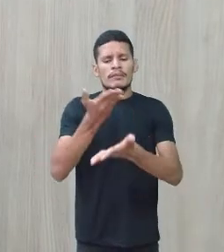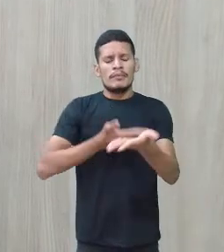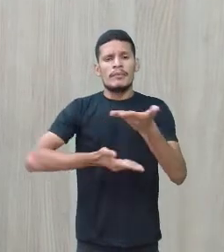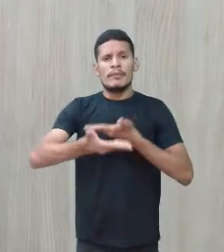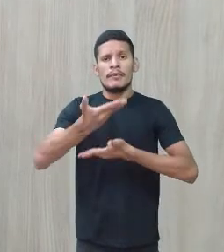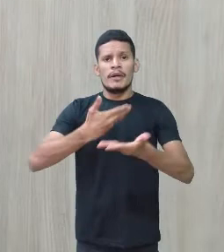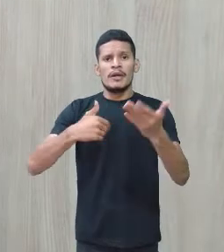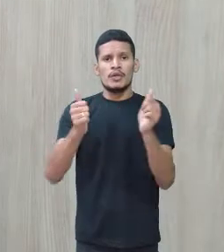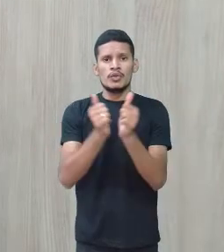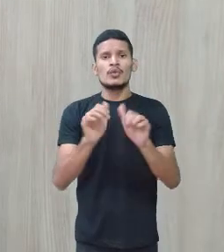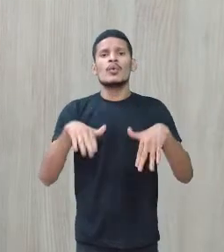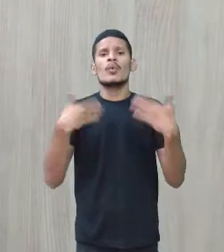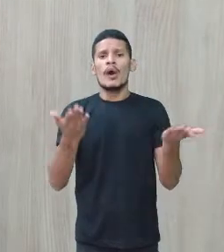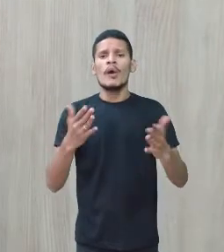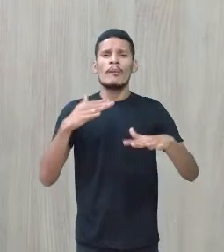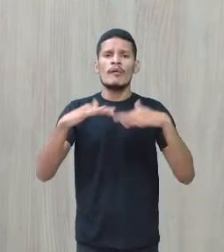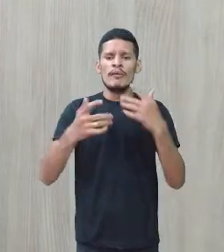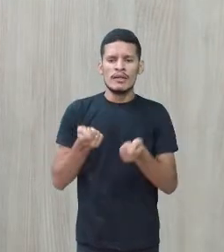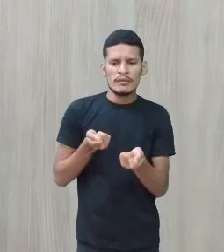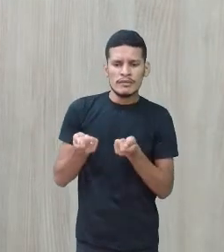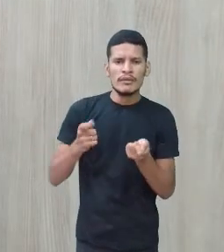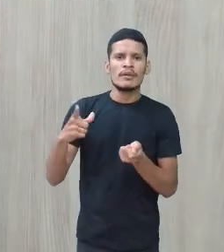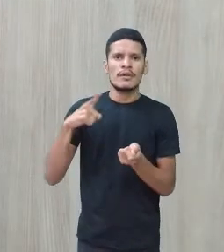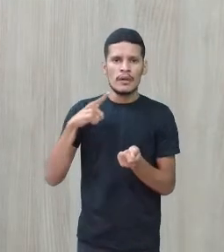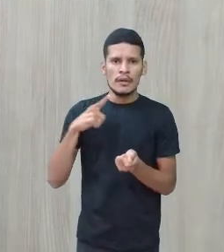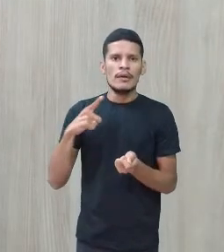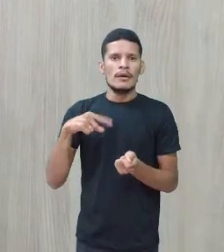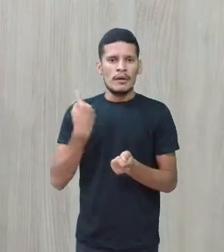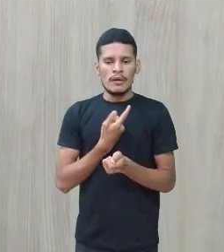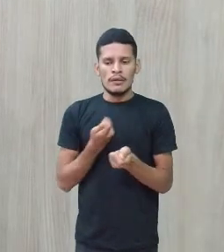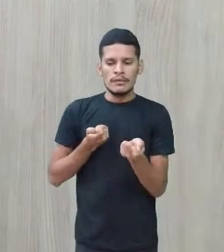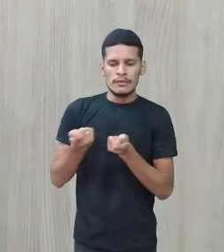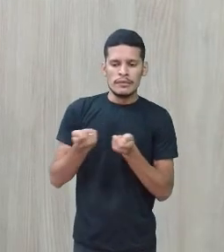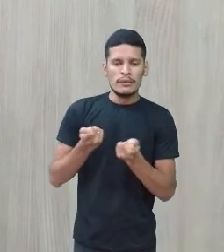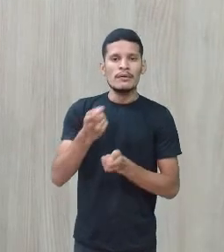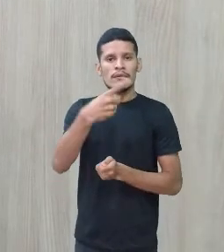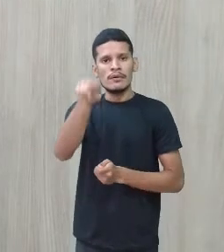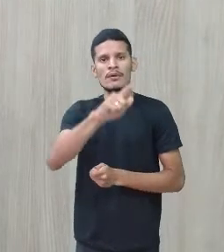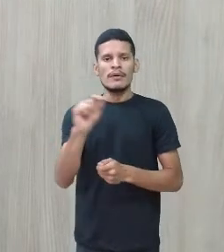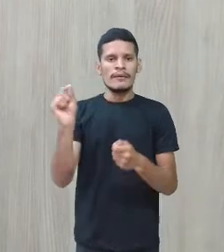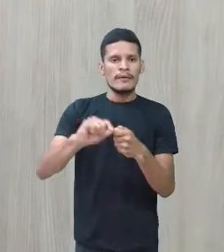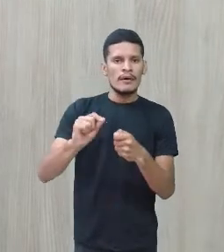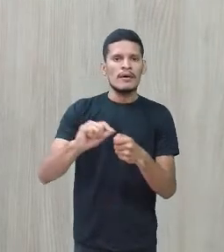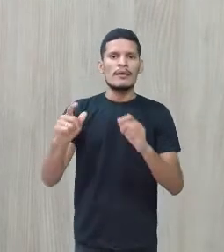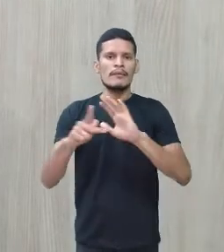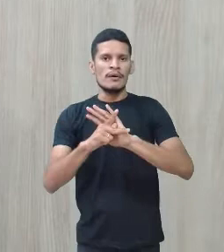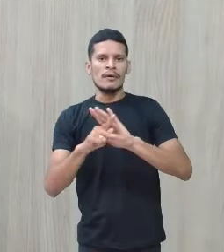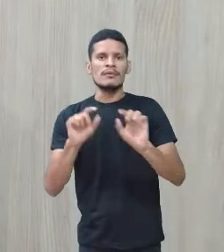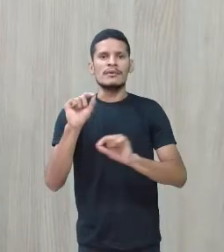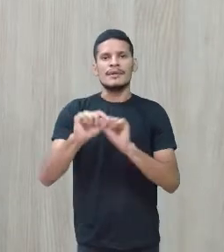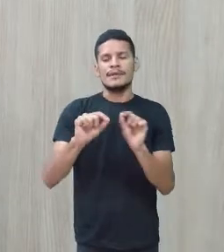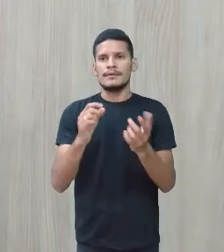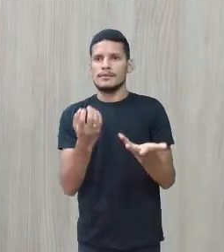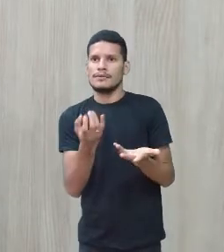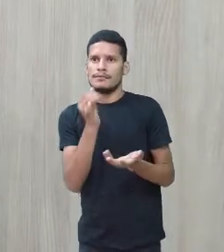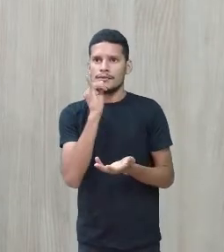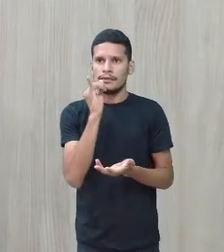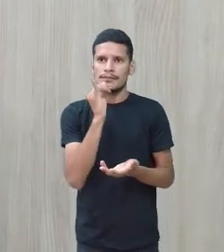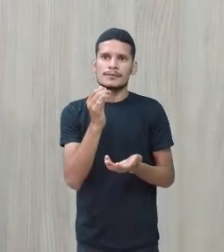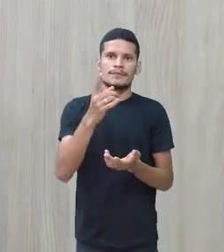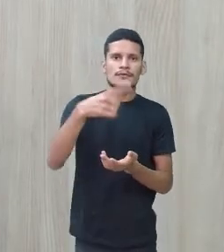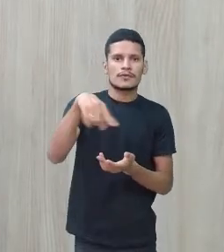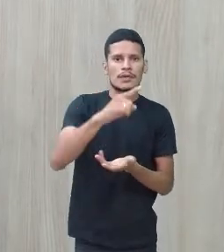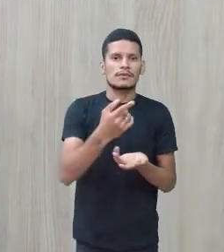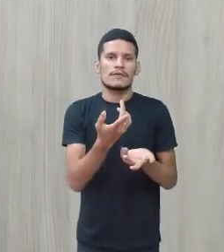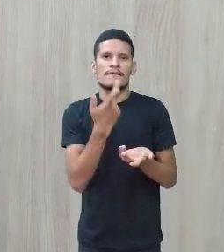conosco, quais são os movimentos voluntários? Citem aí que movimentos voluntários vocês fazem ou que vocês podem